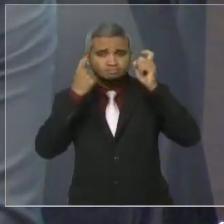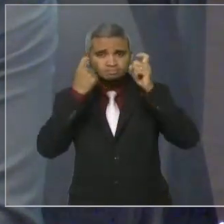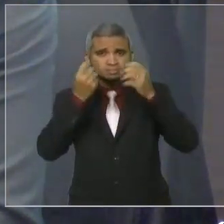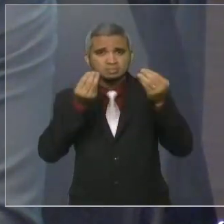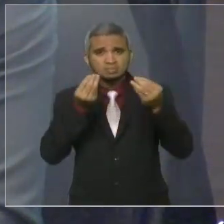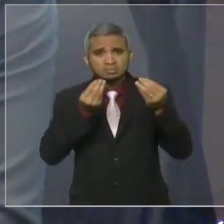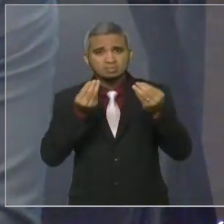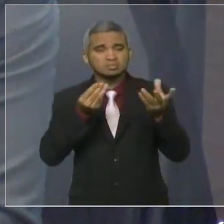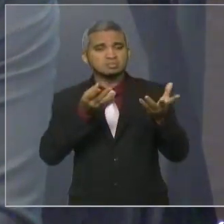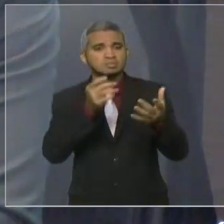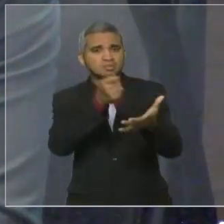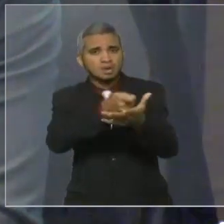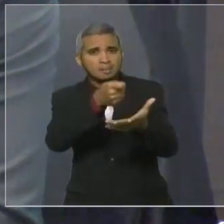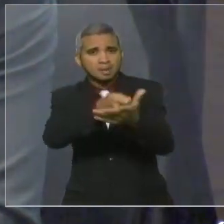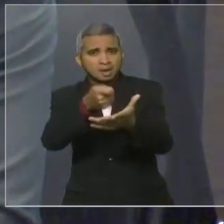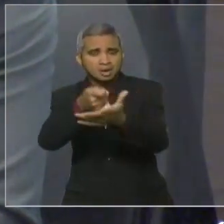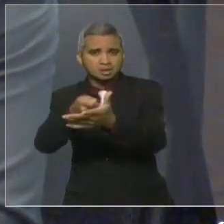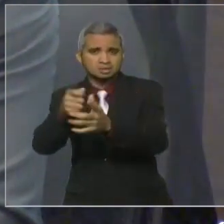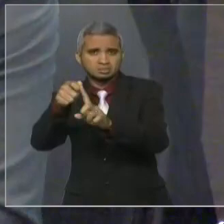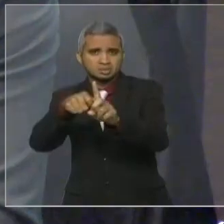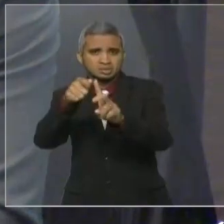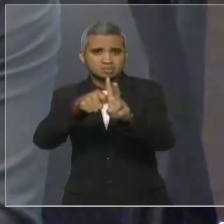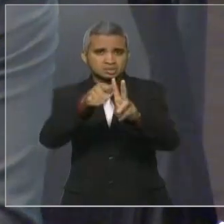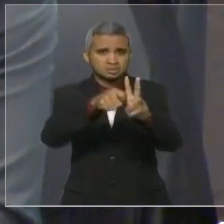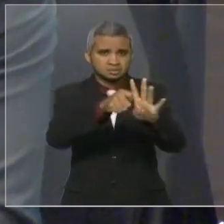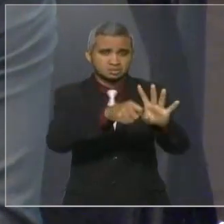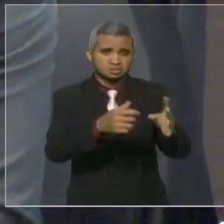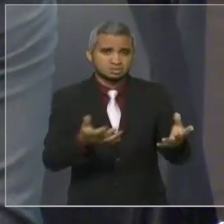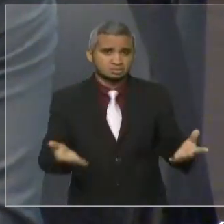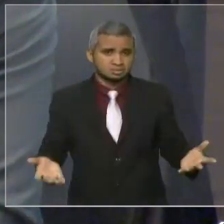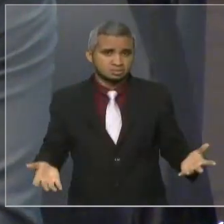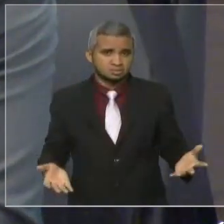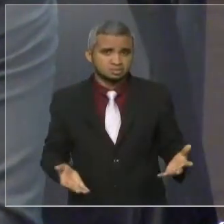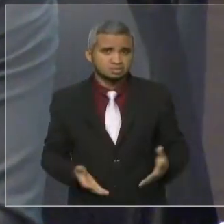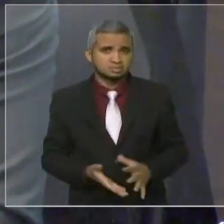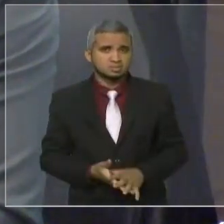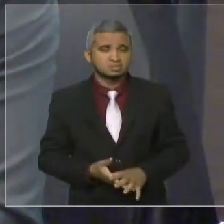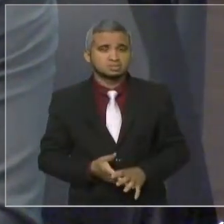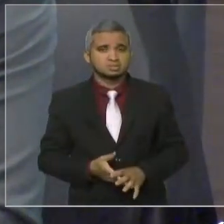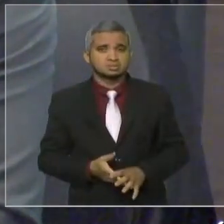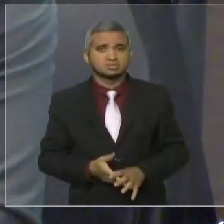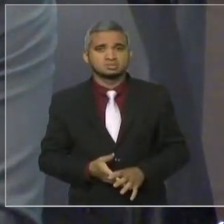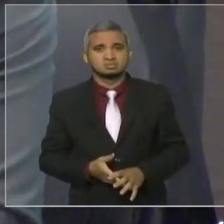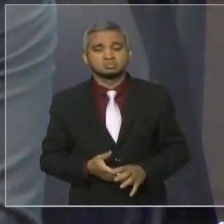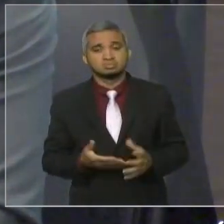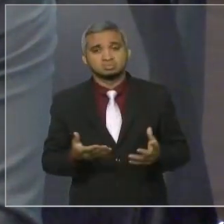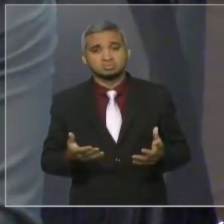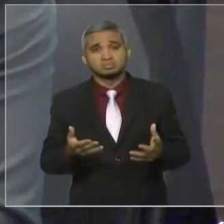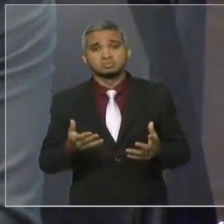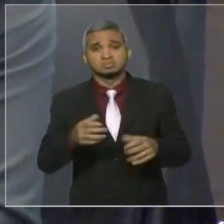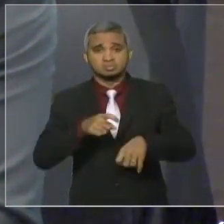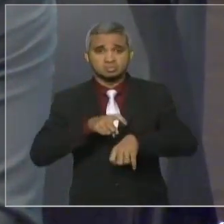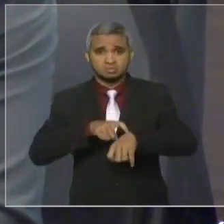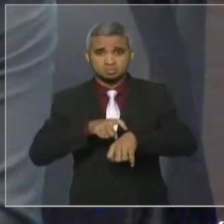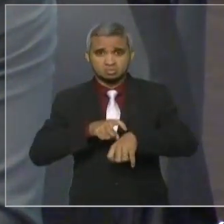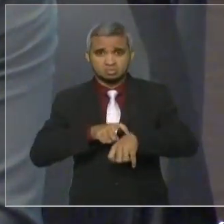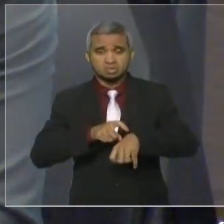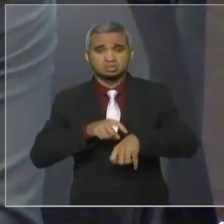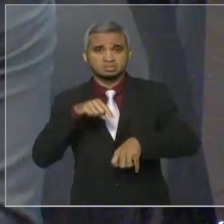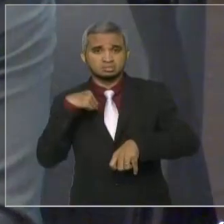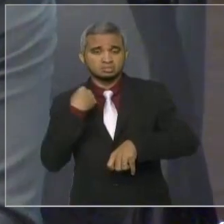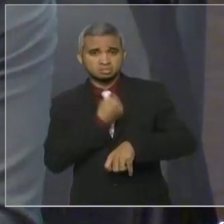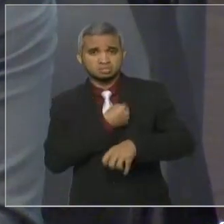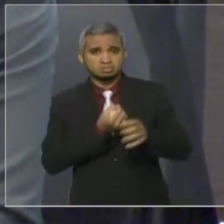de uma casa de saúde, ele é um promotor de emprego e desenvolvimento para a região. Então, quando a gente garante com a